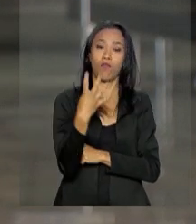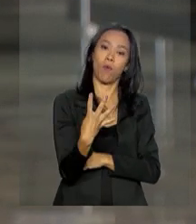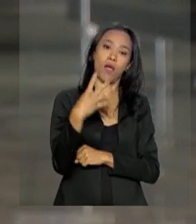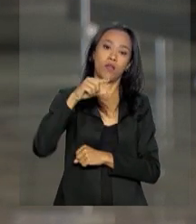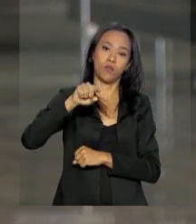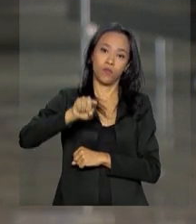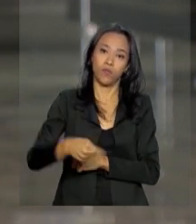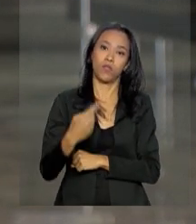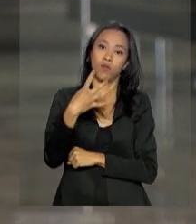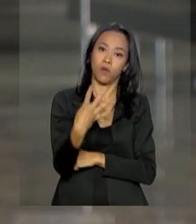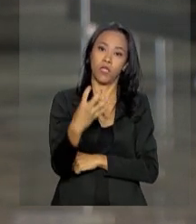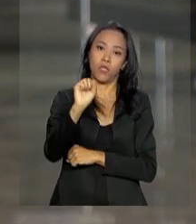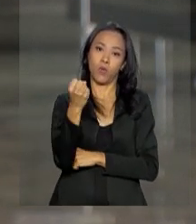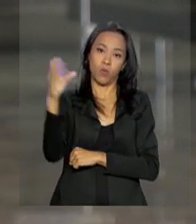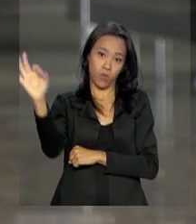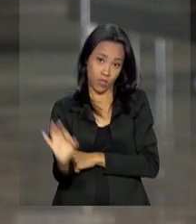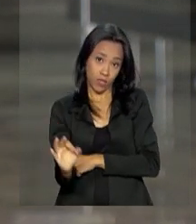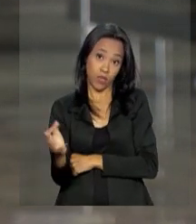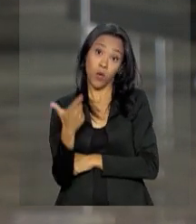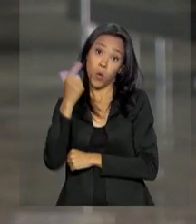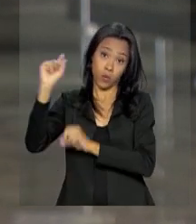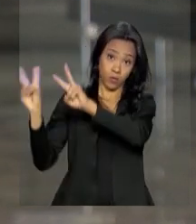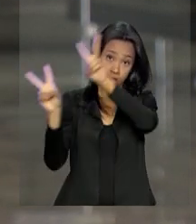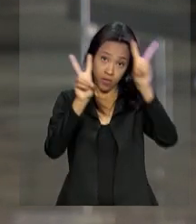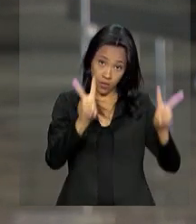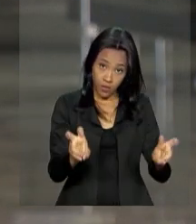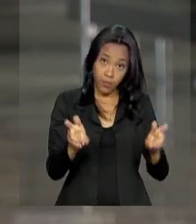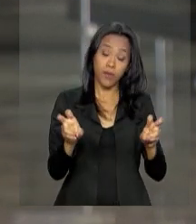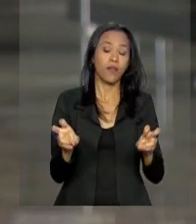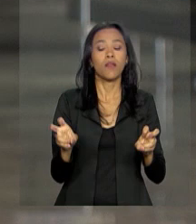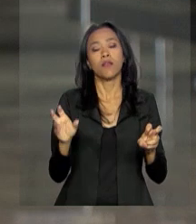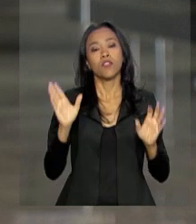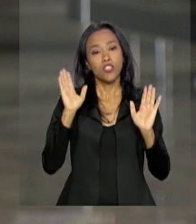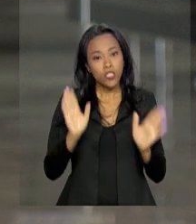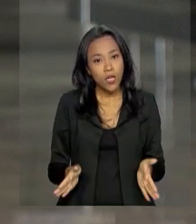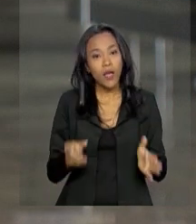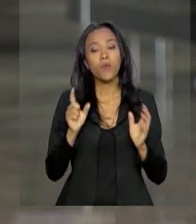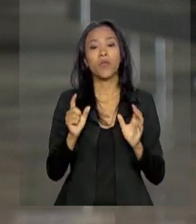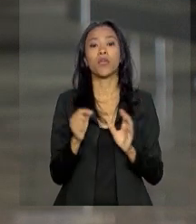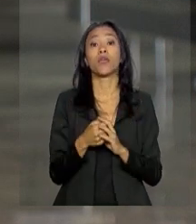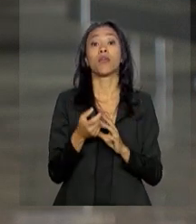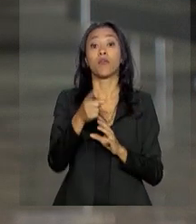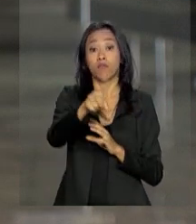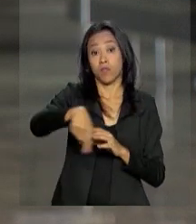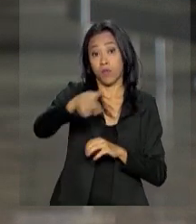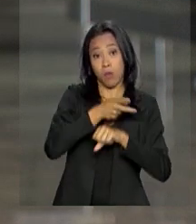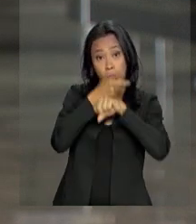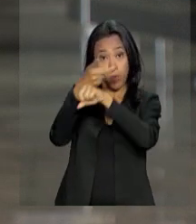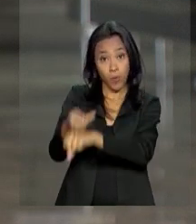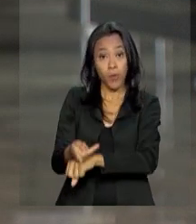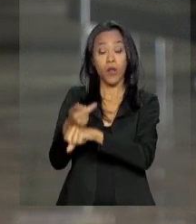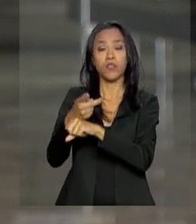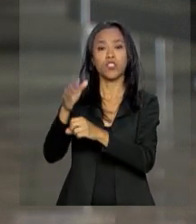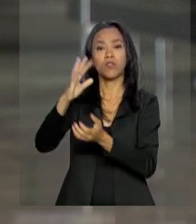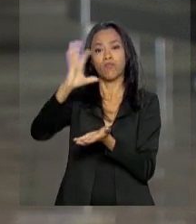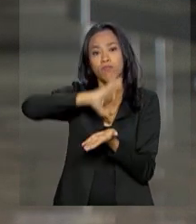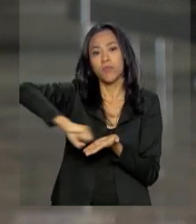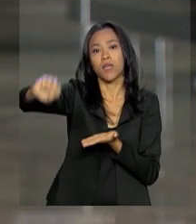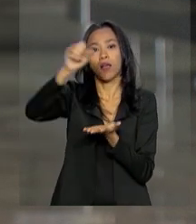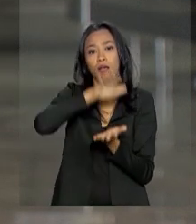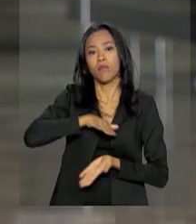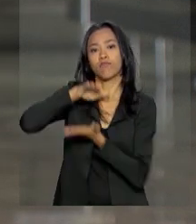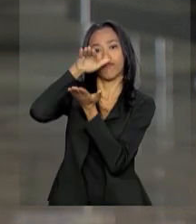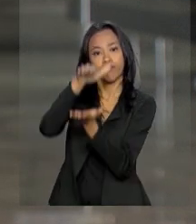4,48 por cento vamos agora mudar de assunto porque já estão liberadas as consultas ao terceiro lote de restituições do imposto